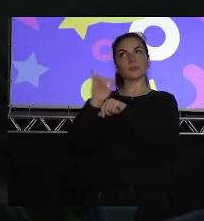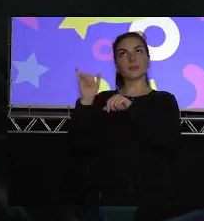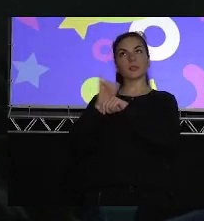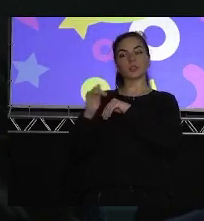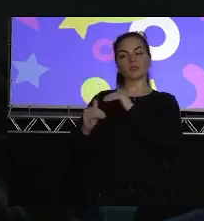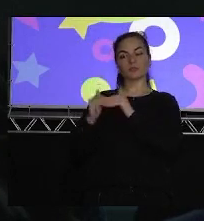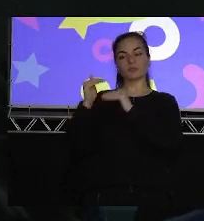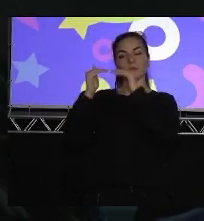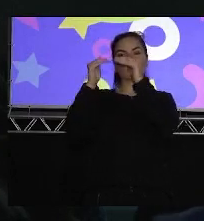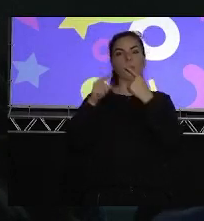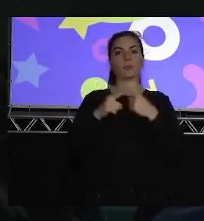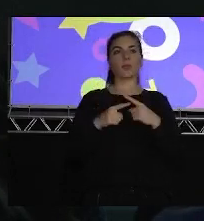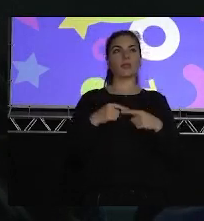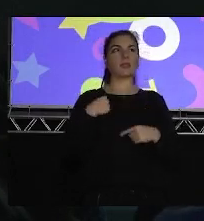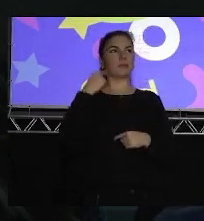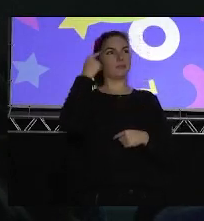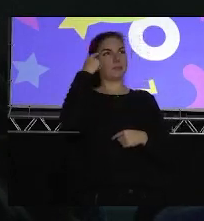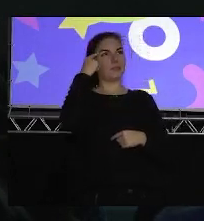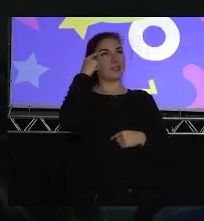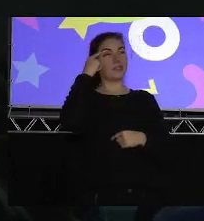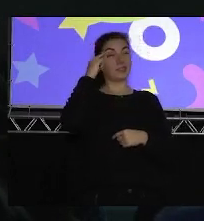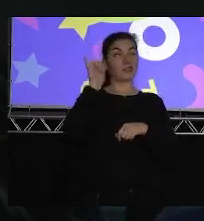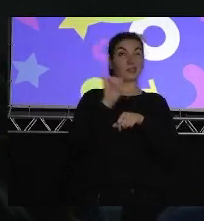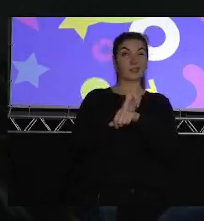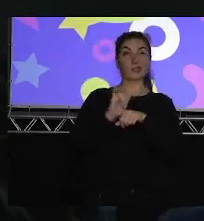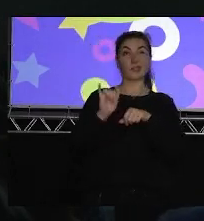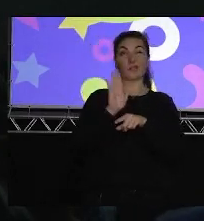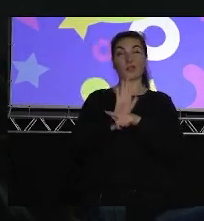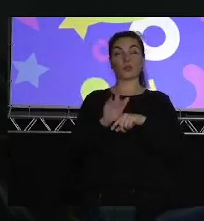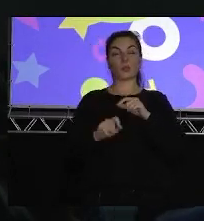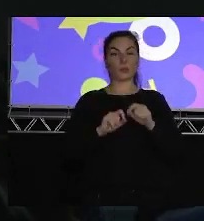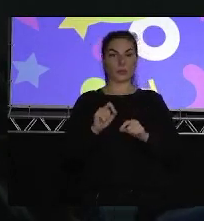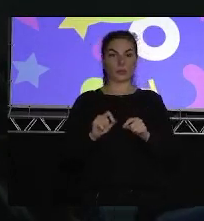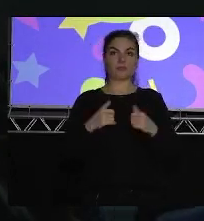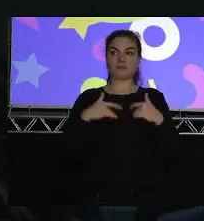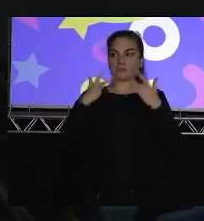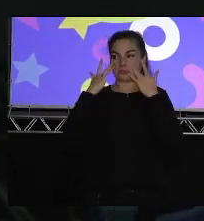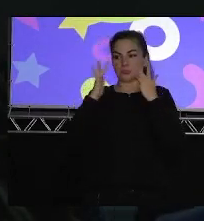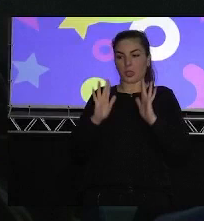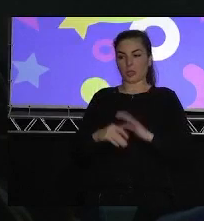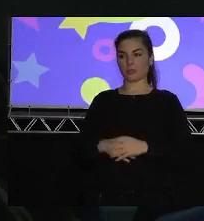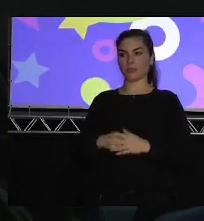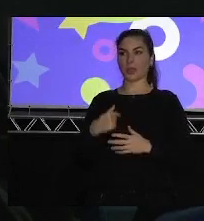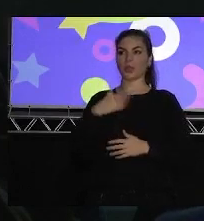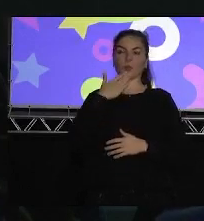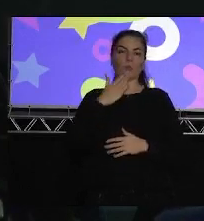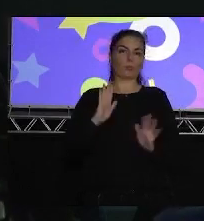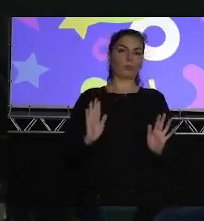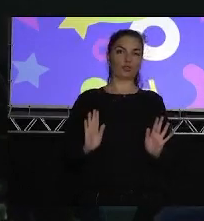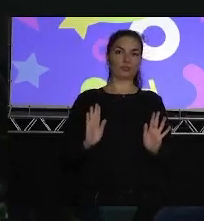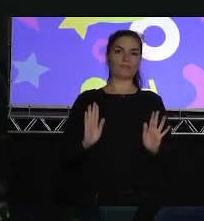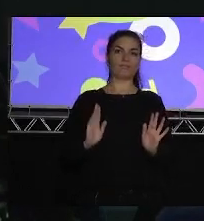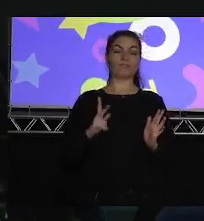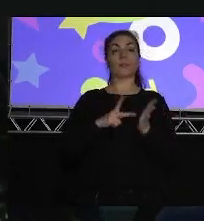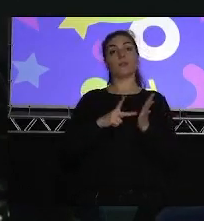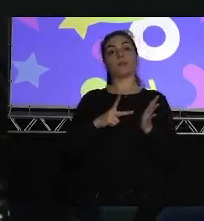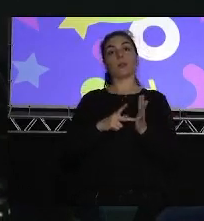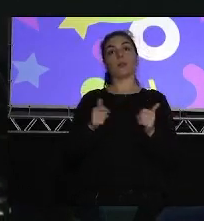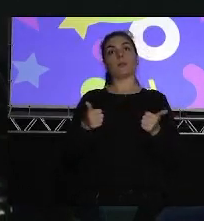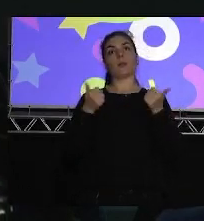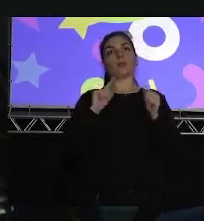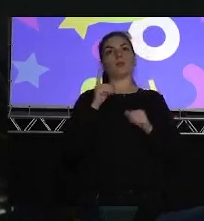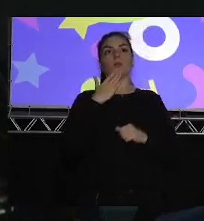tem que raciocinar, nossa, estrategicamente isso vai ajudar o quê? Não sei, então nem vou pedir. Verdade, melhor assim, ou vai